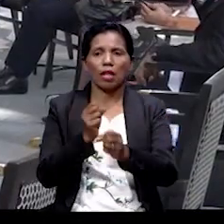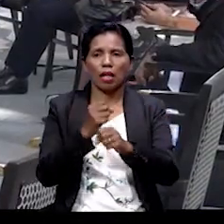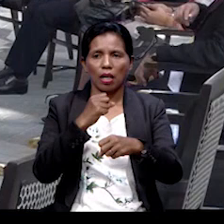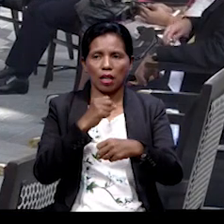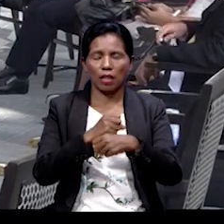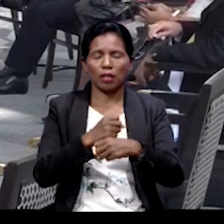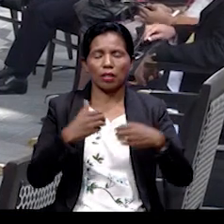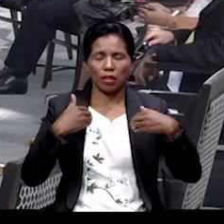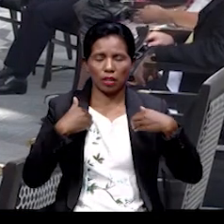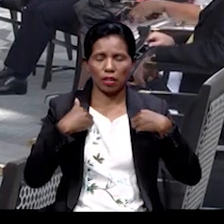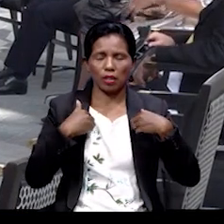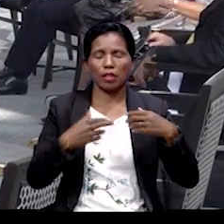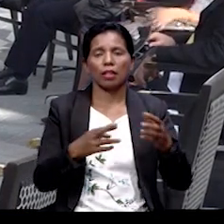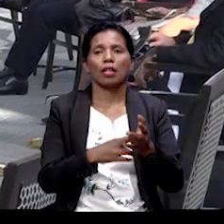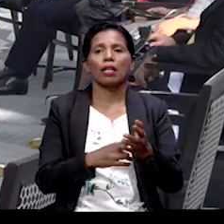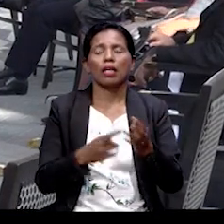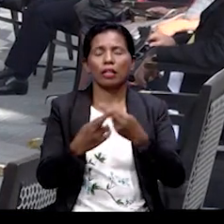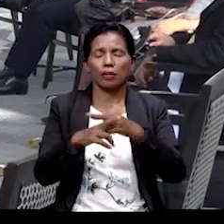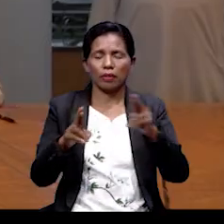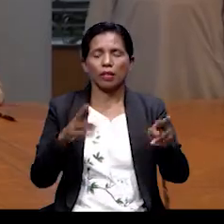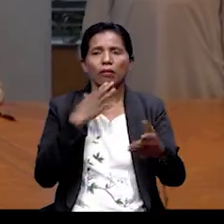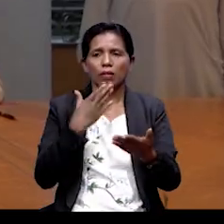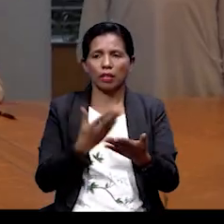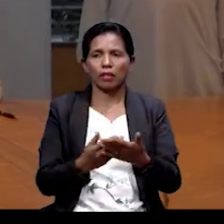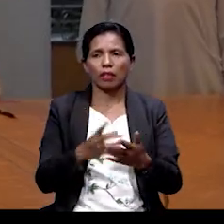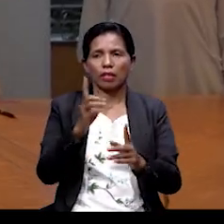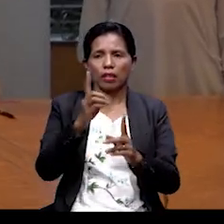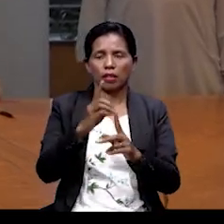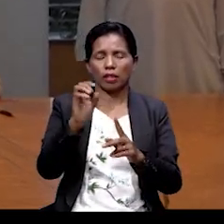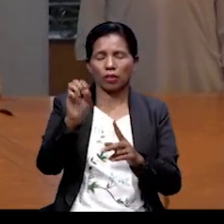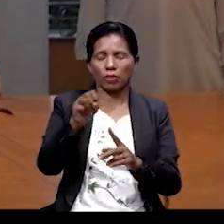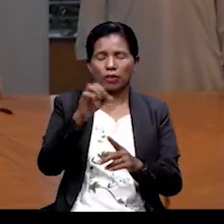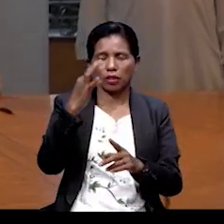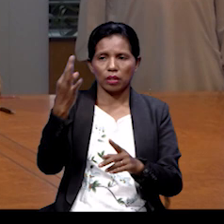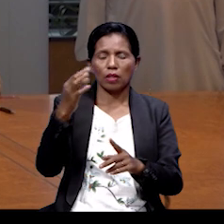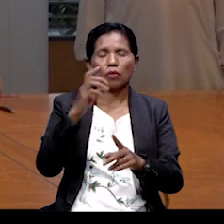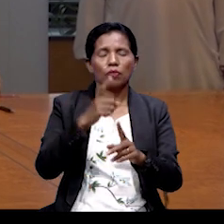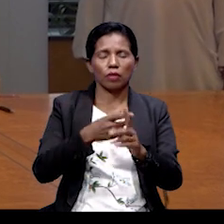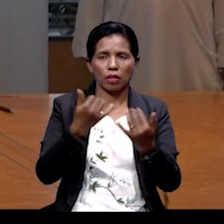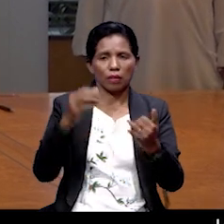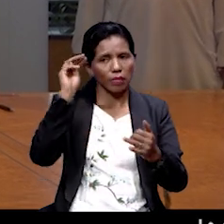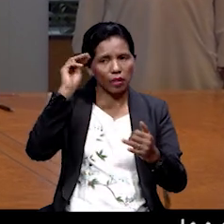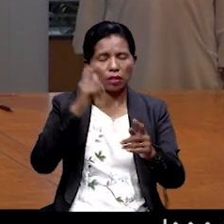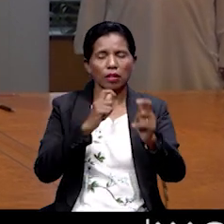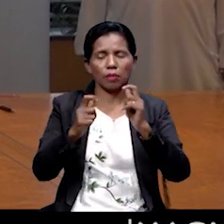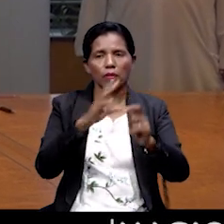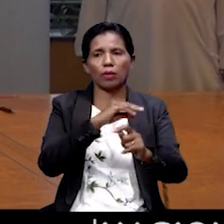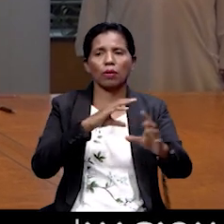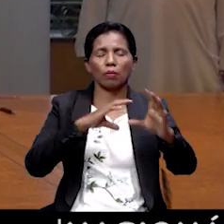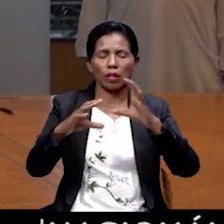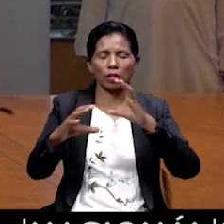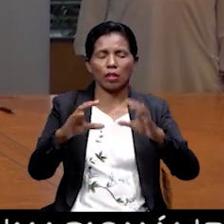a resultado positivo TBS. E a Loron Sanolo recensia Fulane, Ministro do Transporte e no Comunicação, José Agostinho da